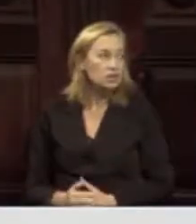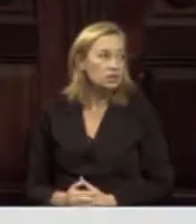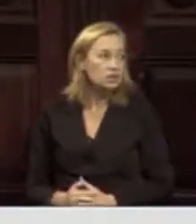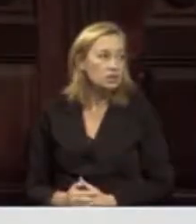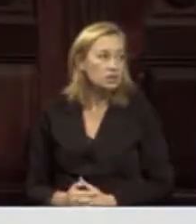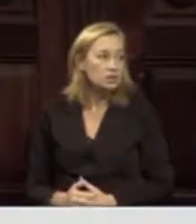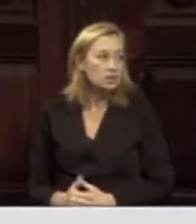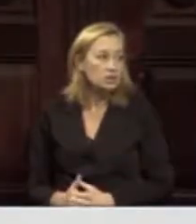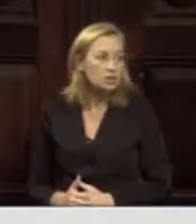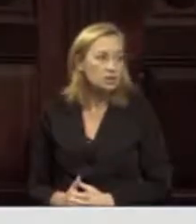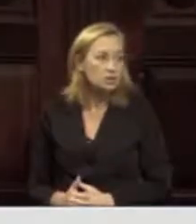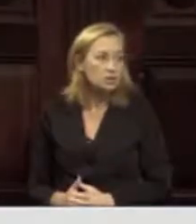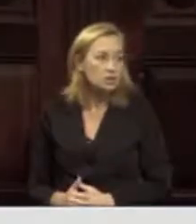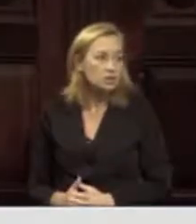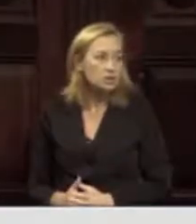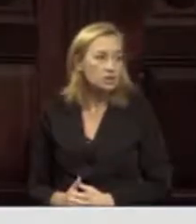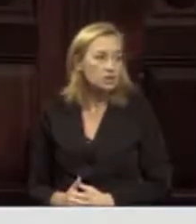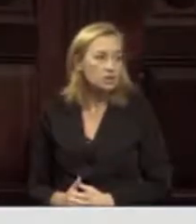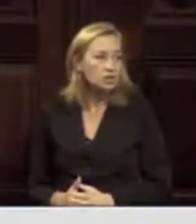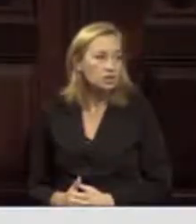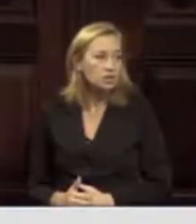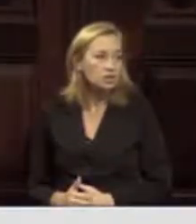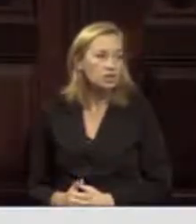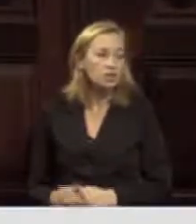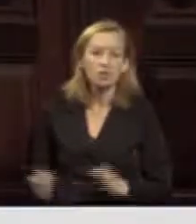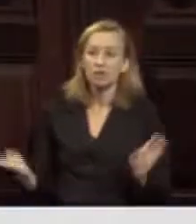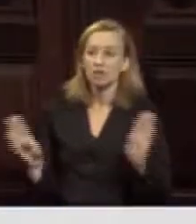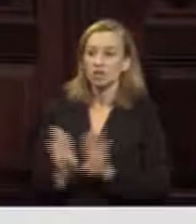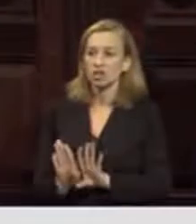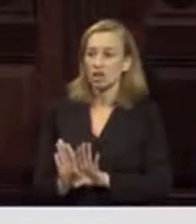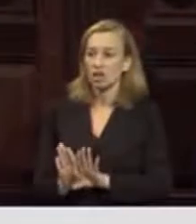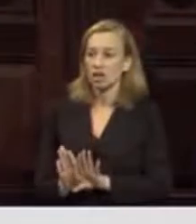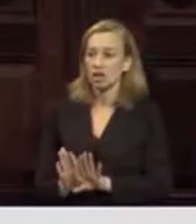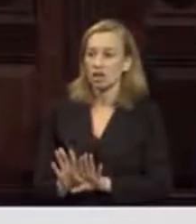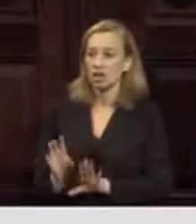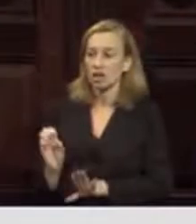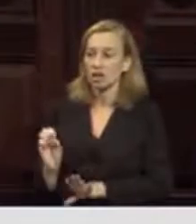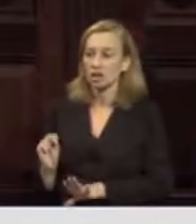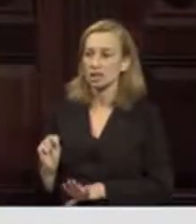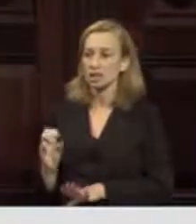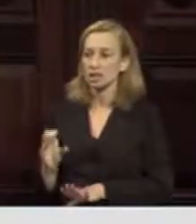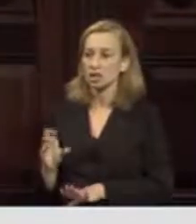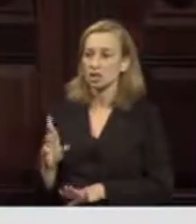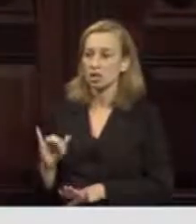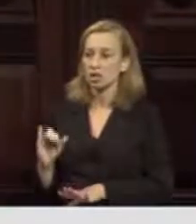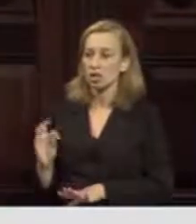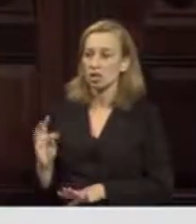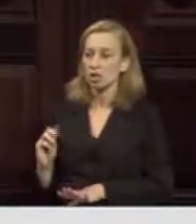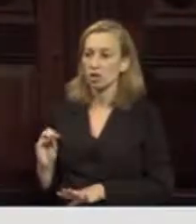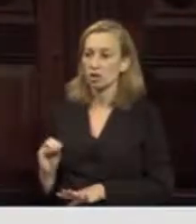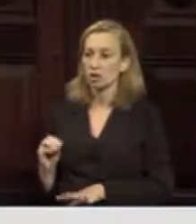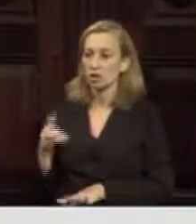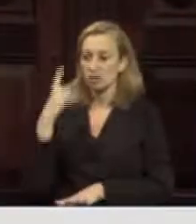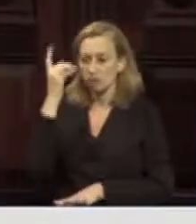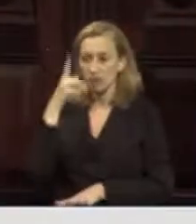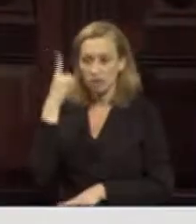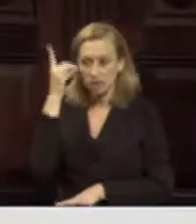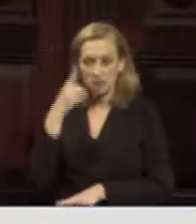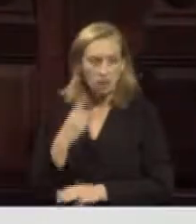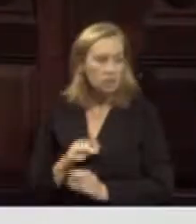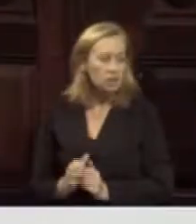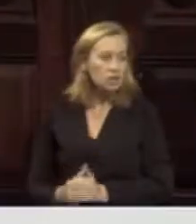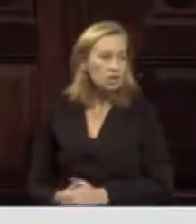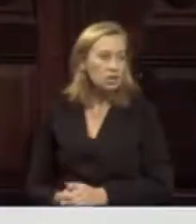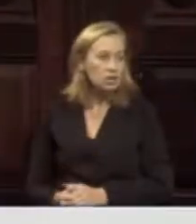E quando Gilmar mandou ele fechar o escritório de advocacia, foi uma referência pelo Barroso ter atuado em um escritório